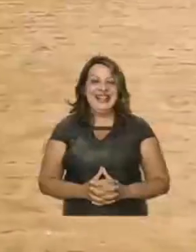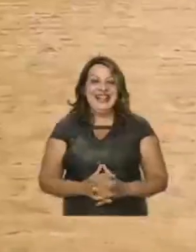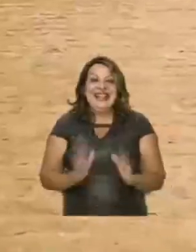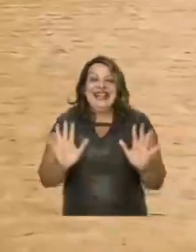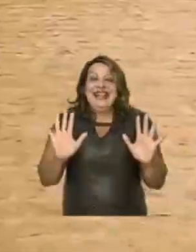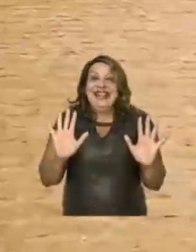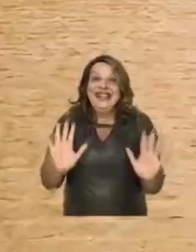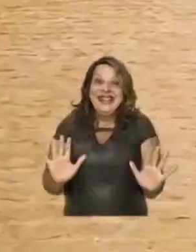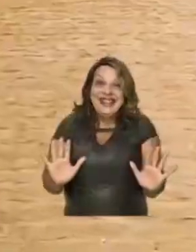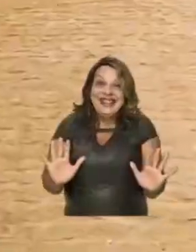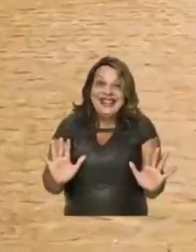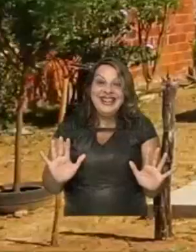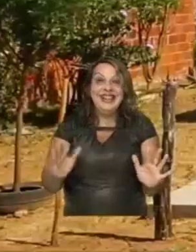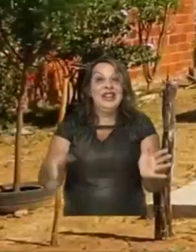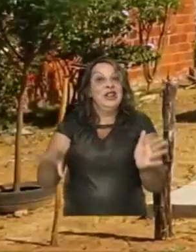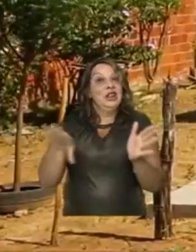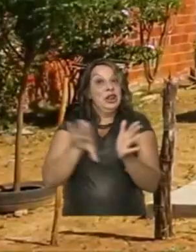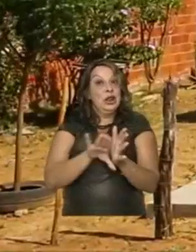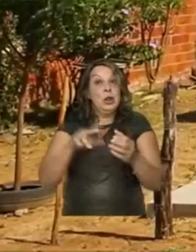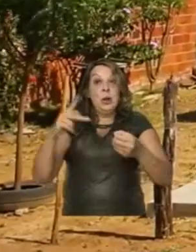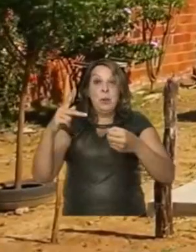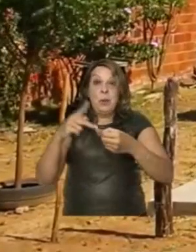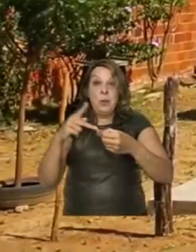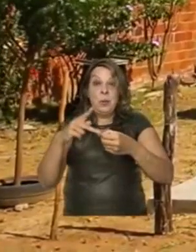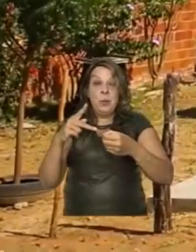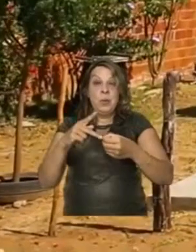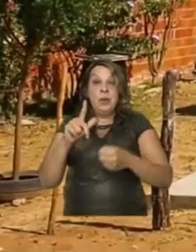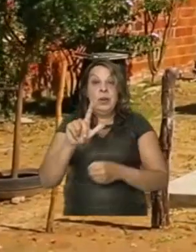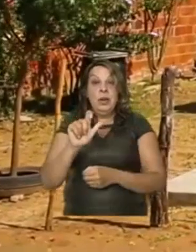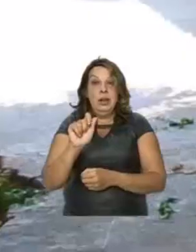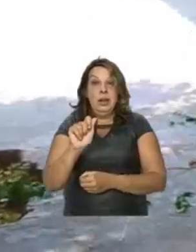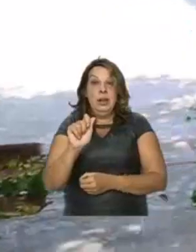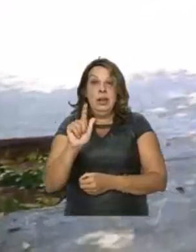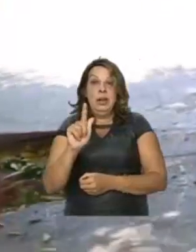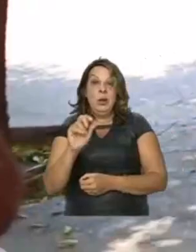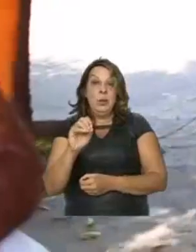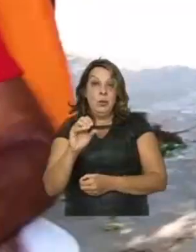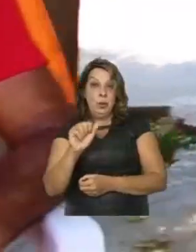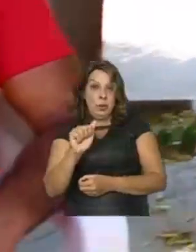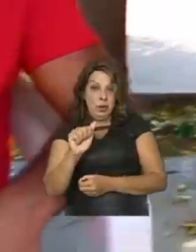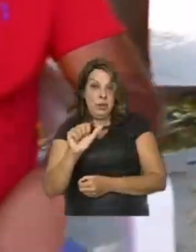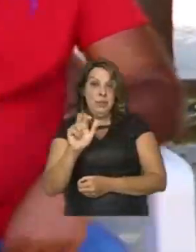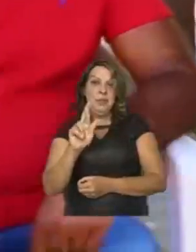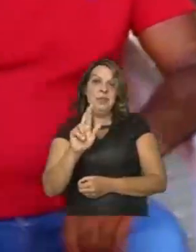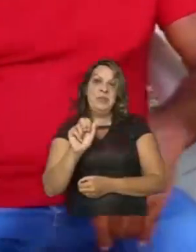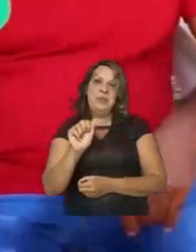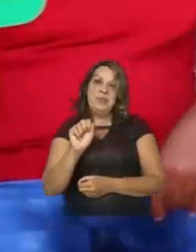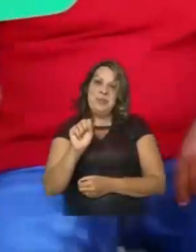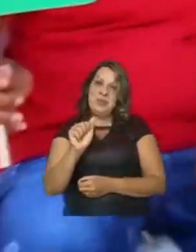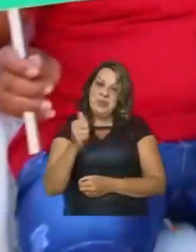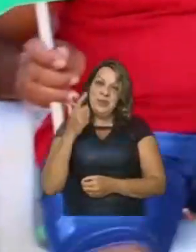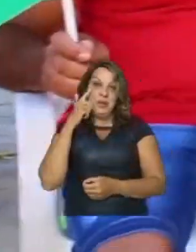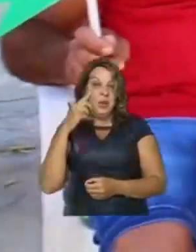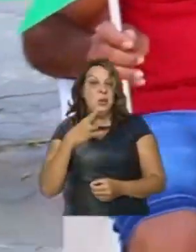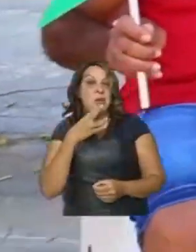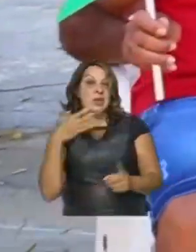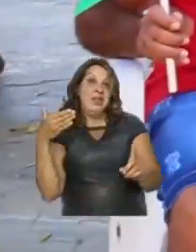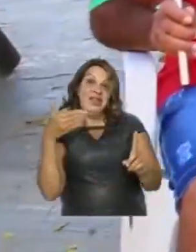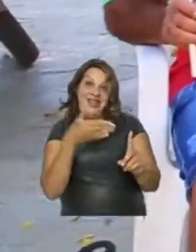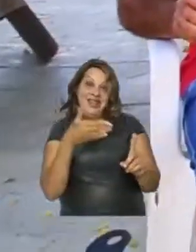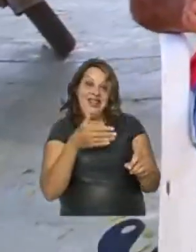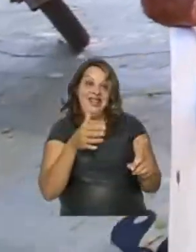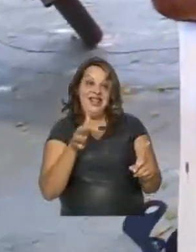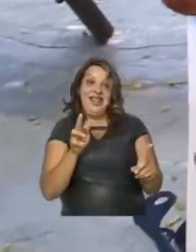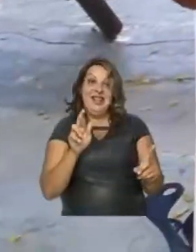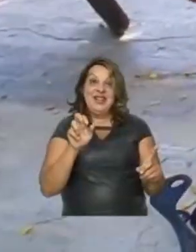Gente, olha só, o Caju Cap chegou aqui no povoado Lagoa Rasa, em Gararu. Viemos conhecer o seu Francisco, o grande contemplado do primeiro